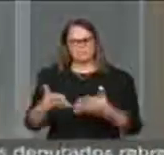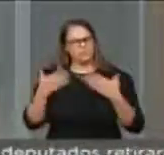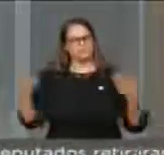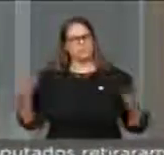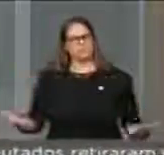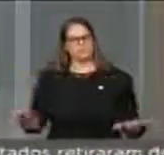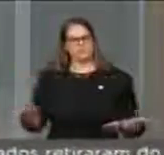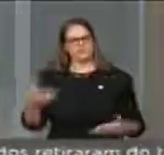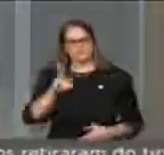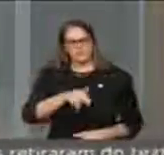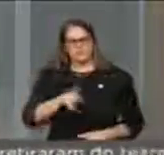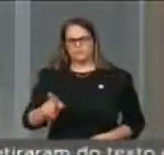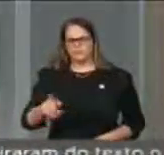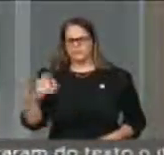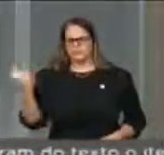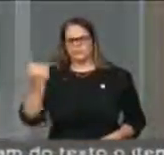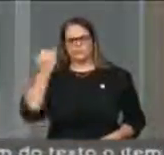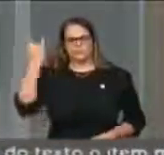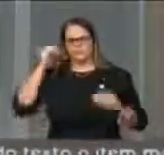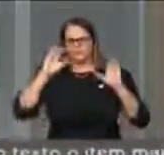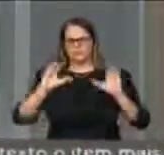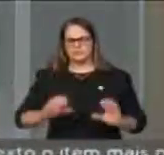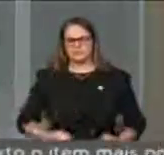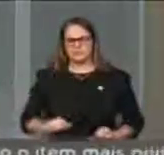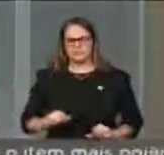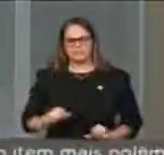Professor fomenta a cidadania do brasileiro, meu prefeito.